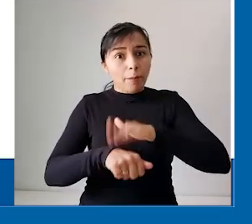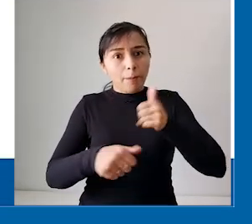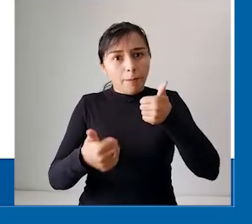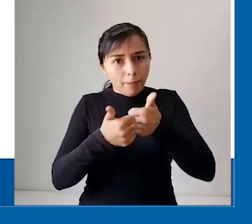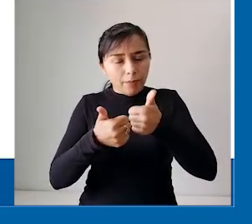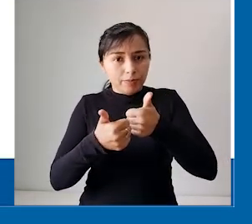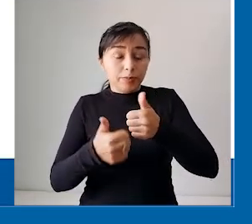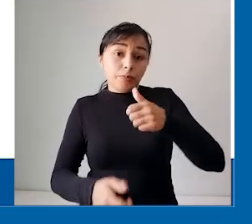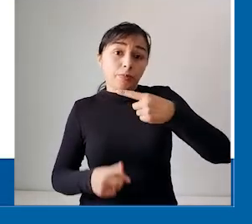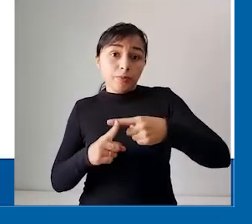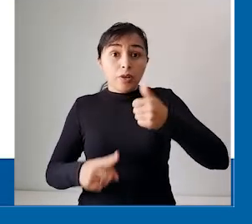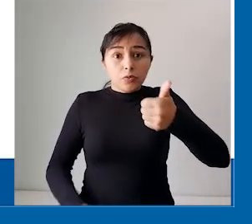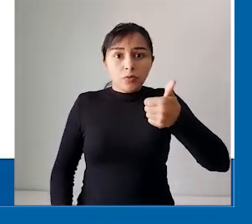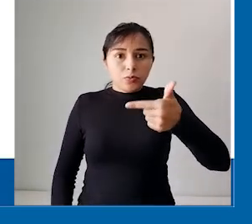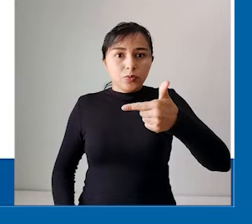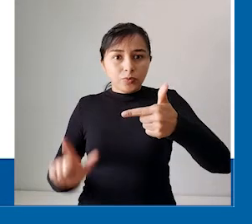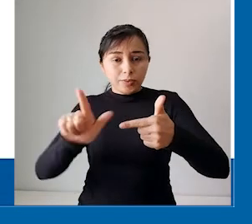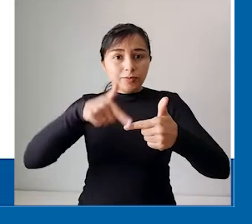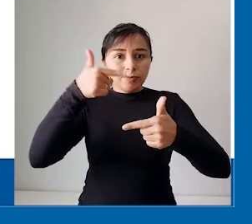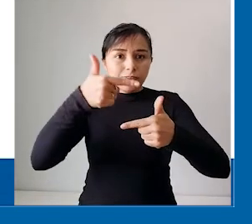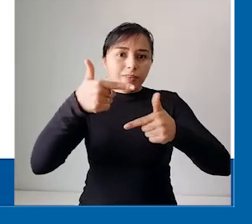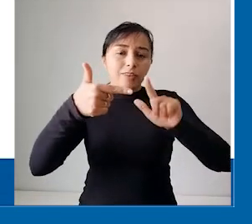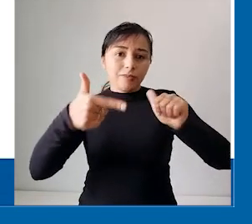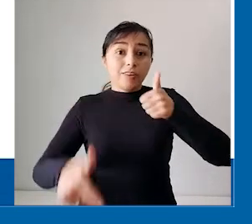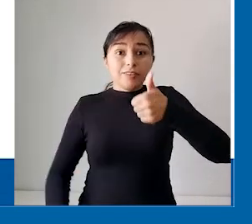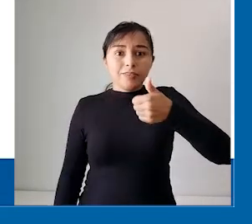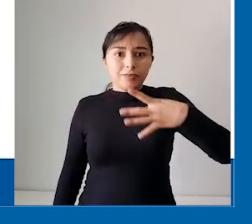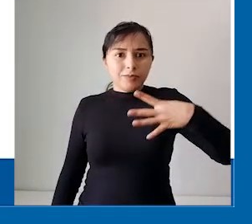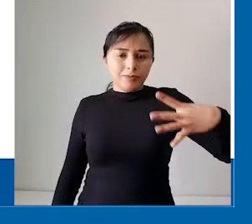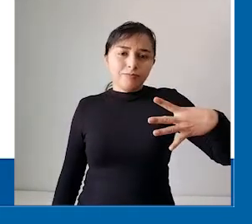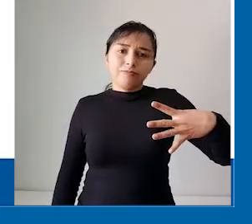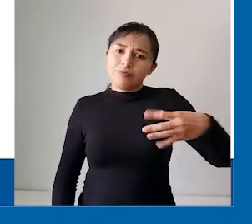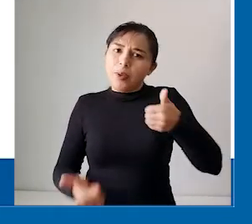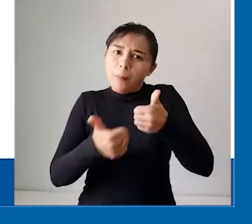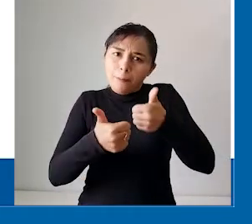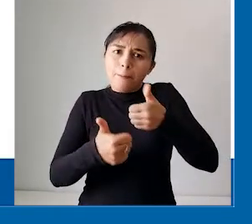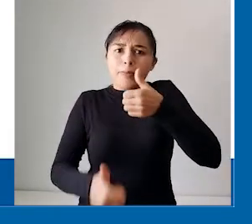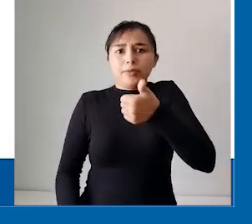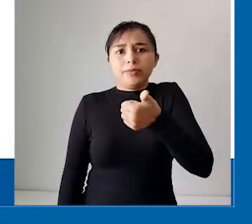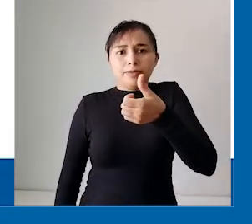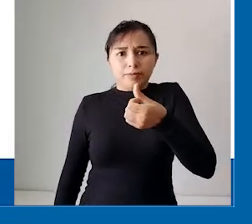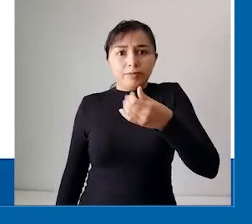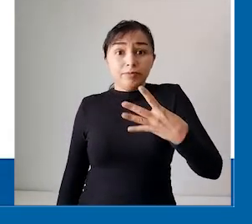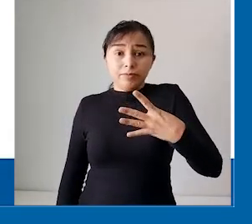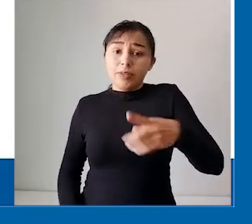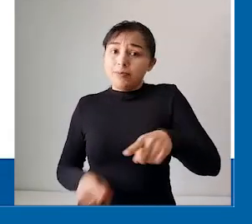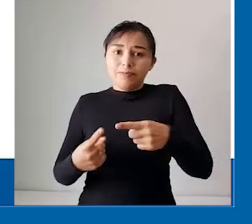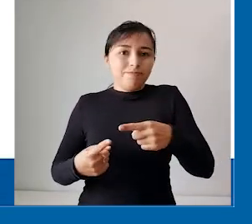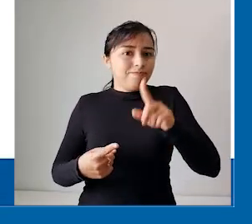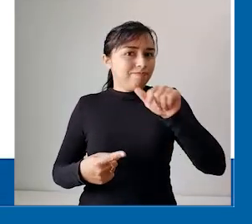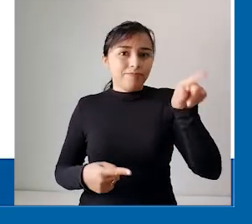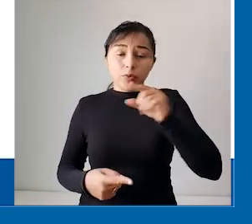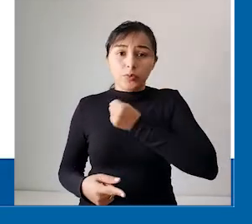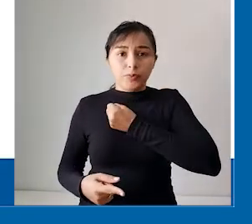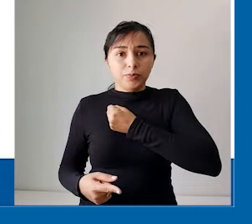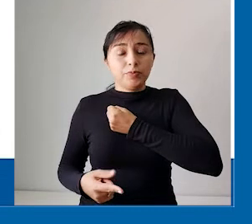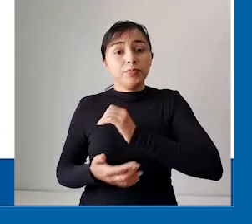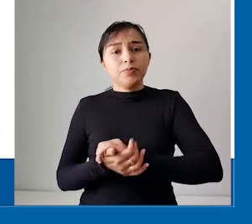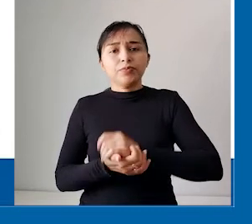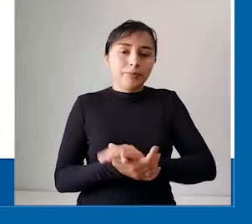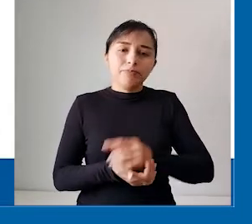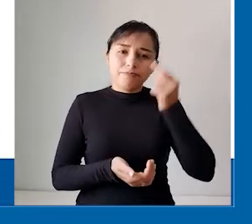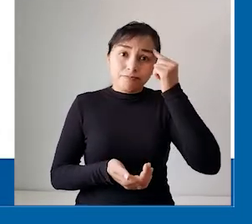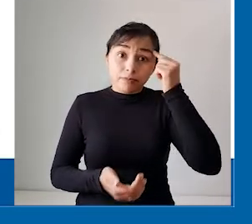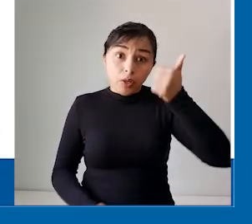144. Está perto de 164, mas não é 164. Se eu passar para o próximo número, que